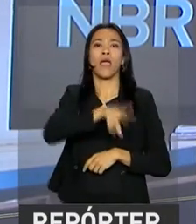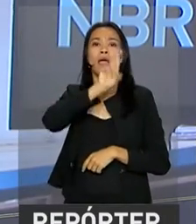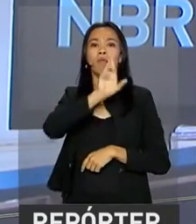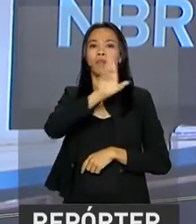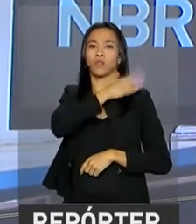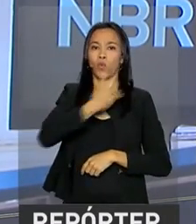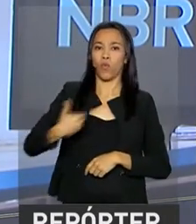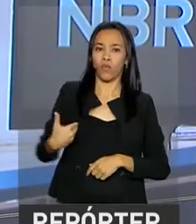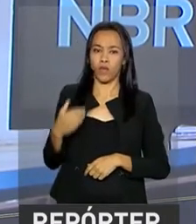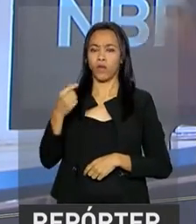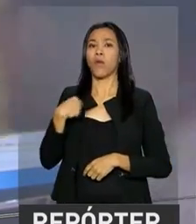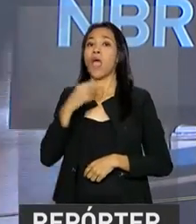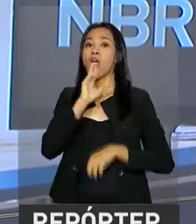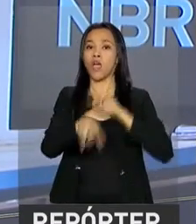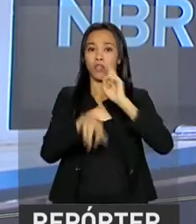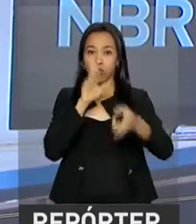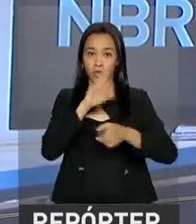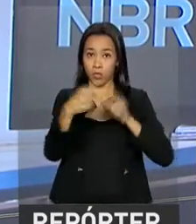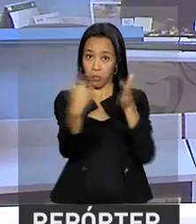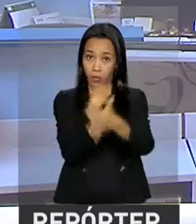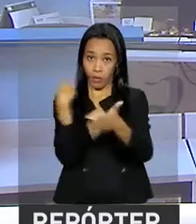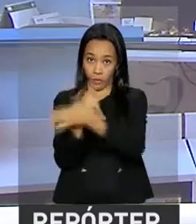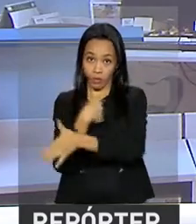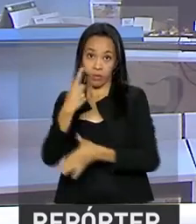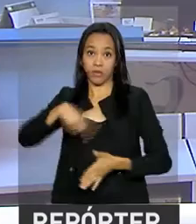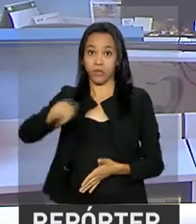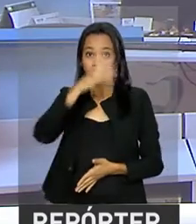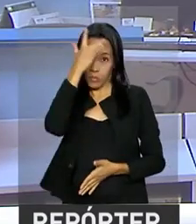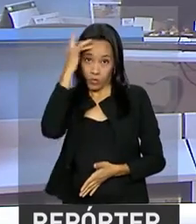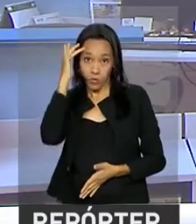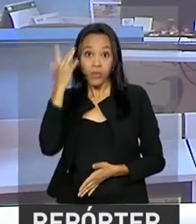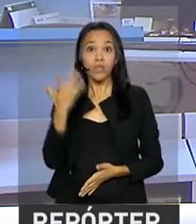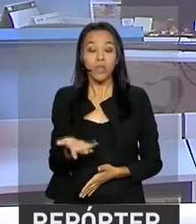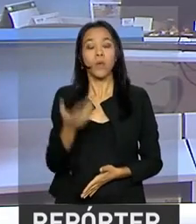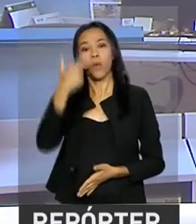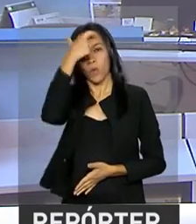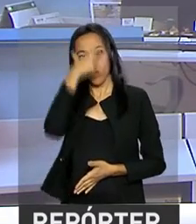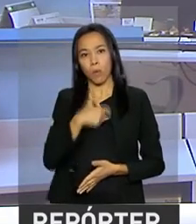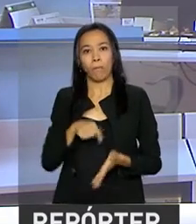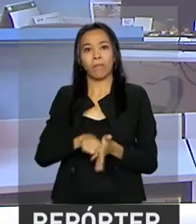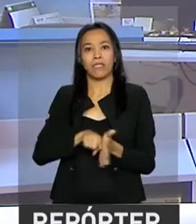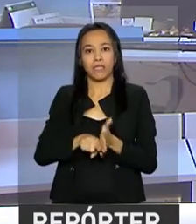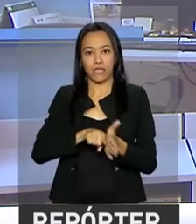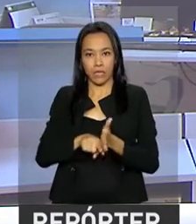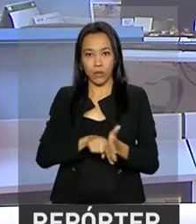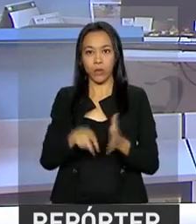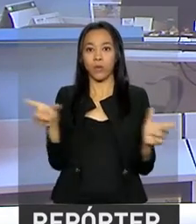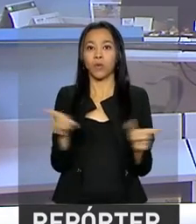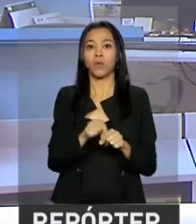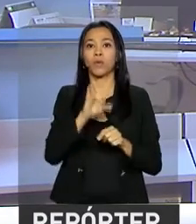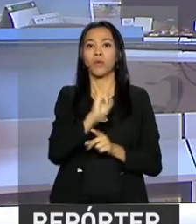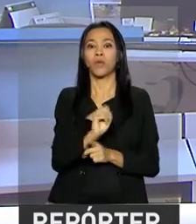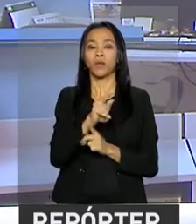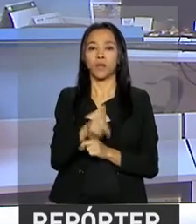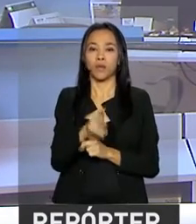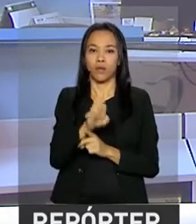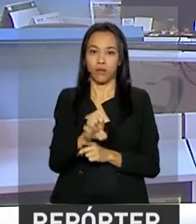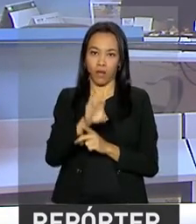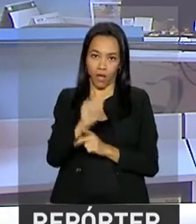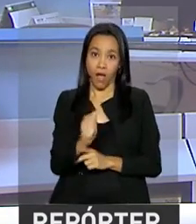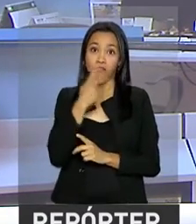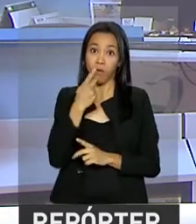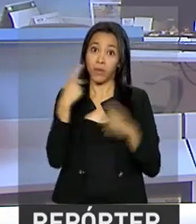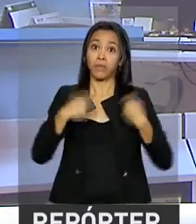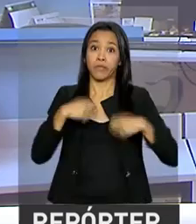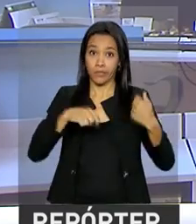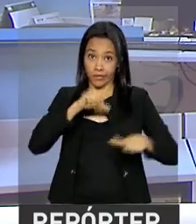responderam a perguntas de ouvintes. O pesquisador do IPEA, Luiz Henrique Paiva, destacou a necessidade da